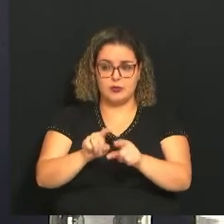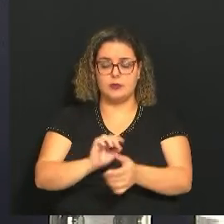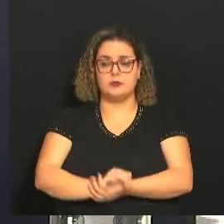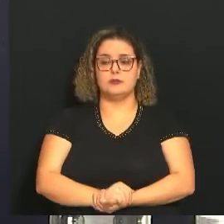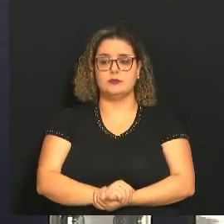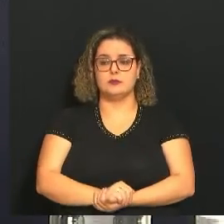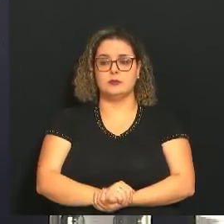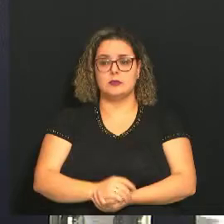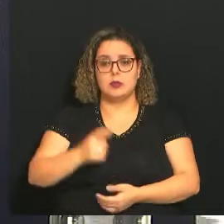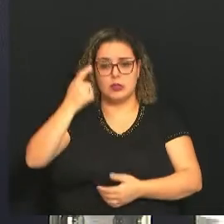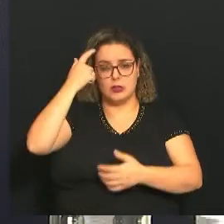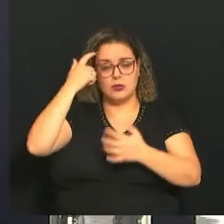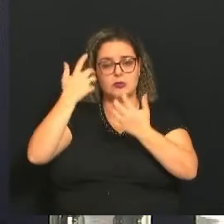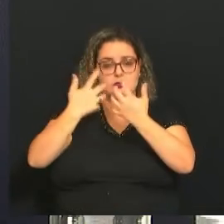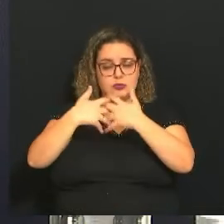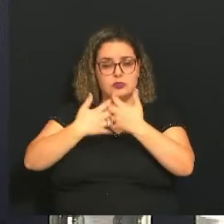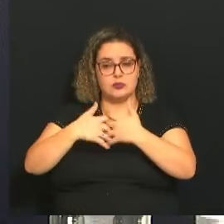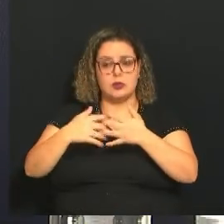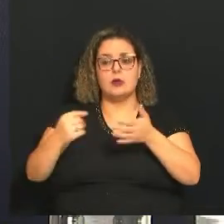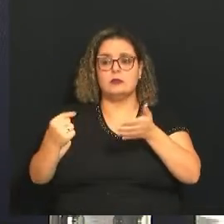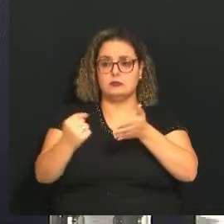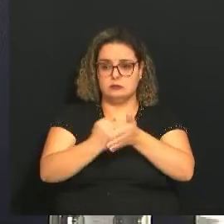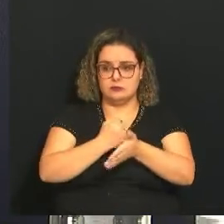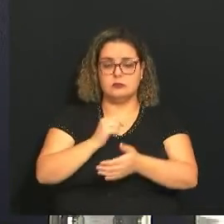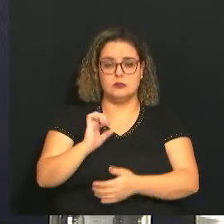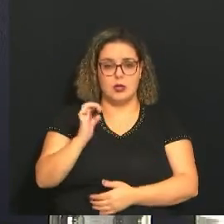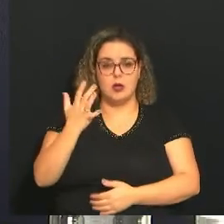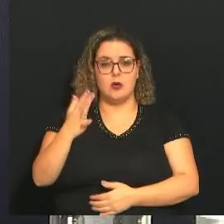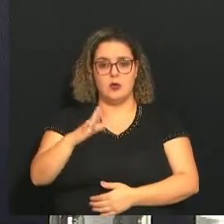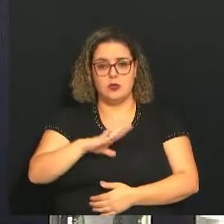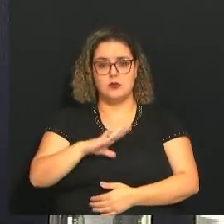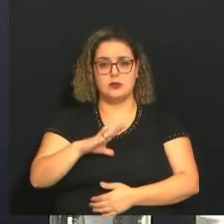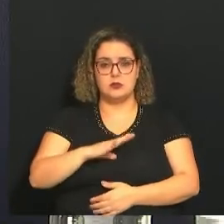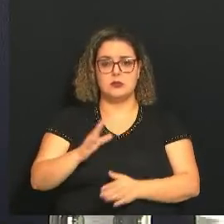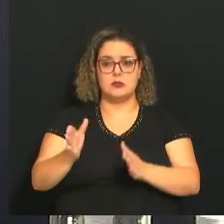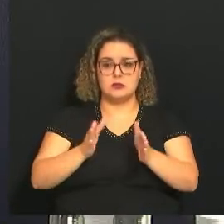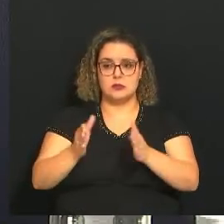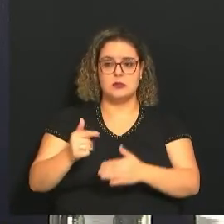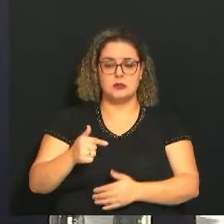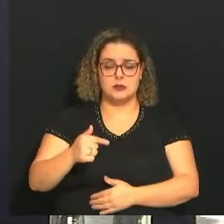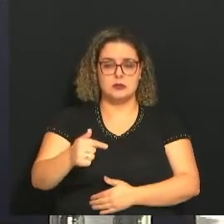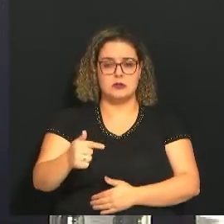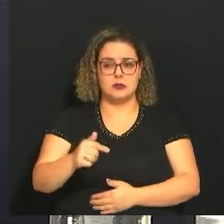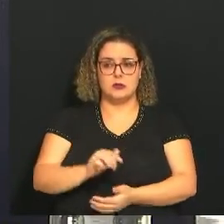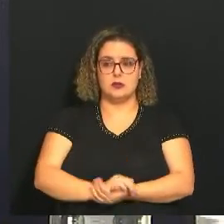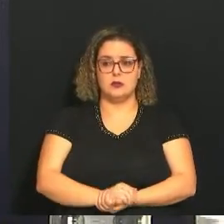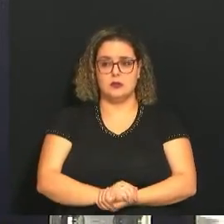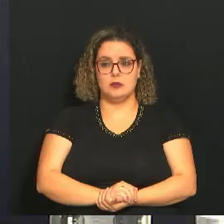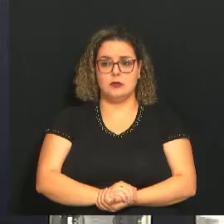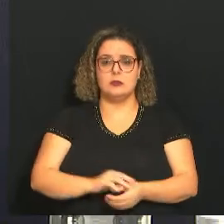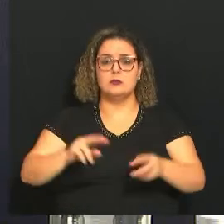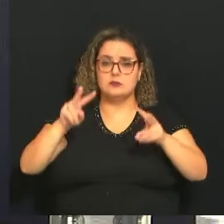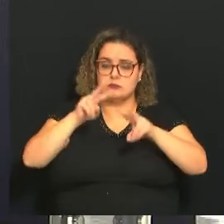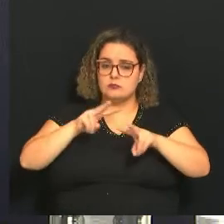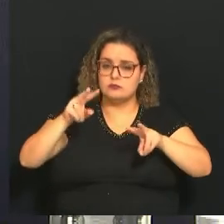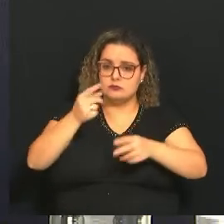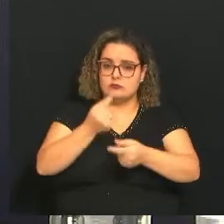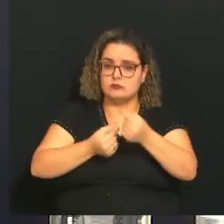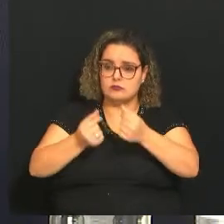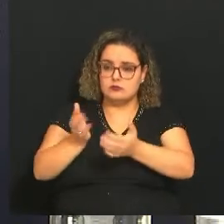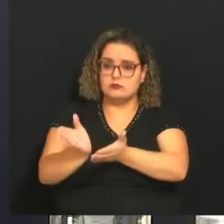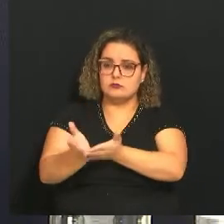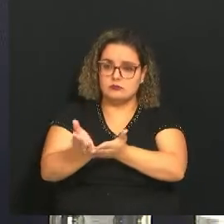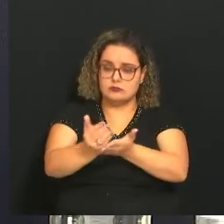nós aqui algumas questões que está acontecendo no município durante a semana, essa questão do ponto de vista da arrecadação, né,